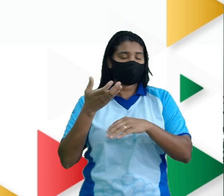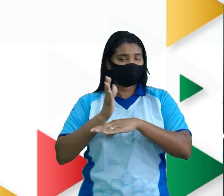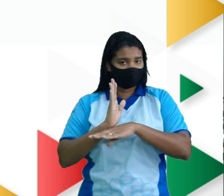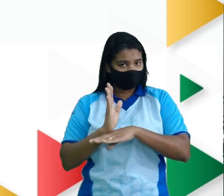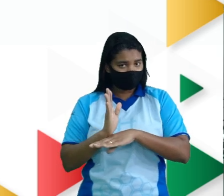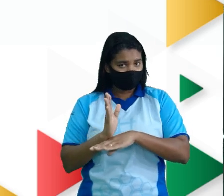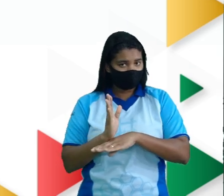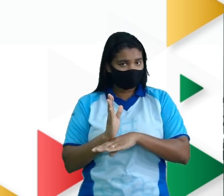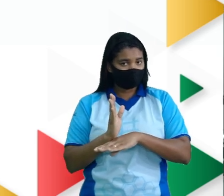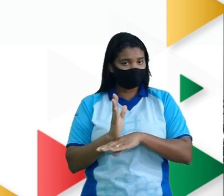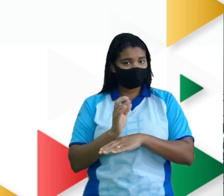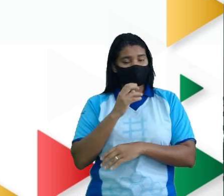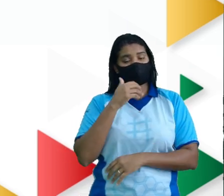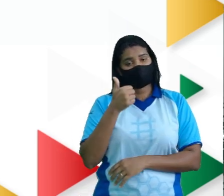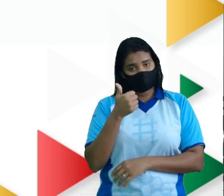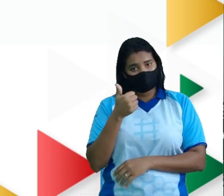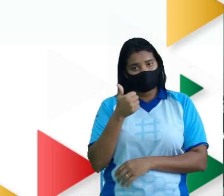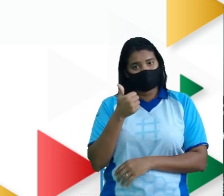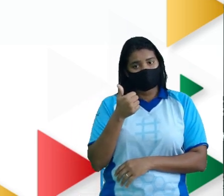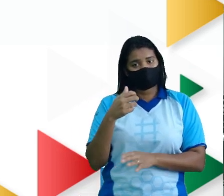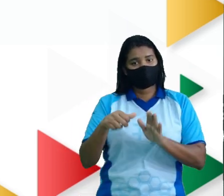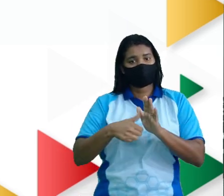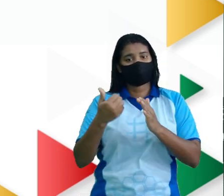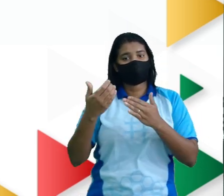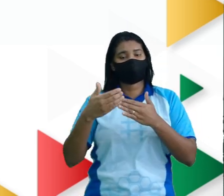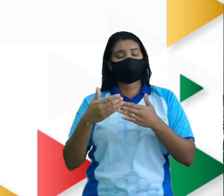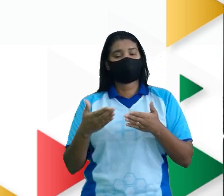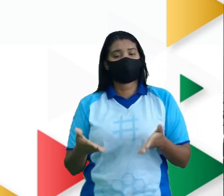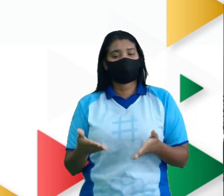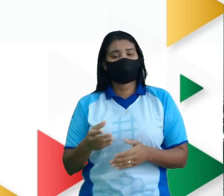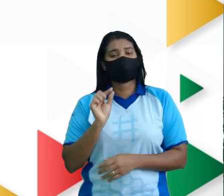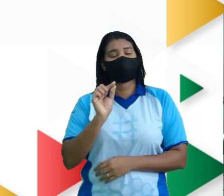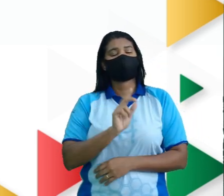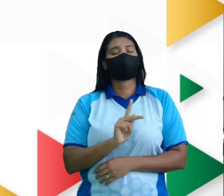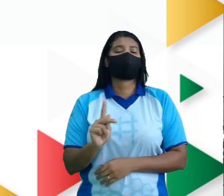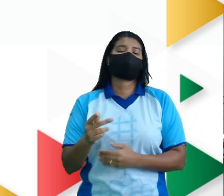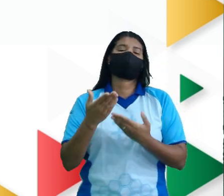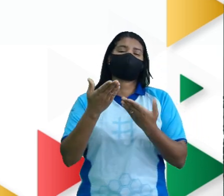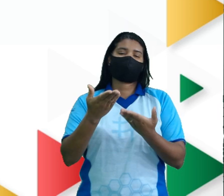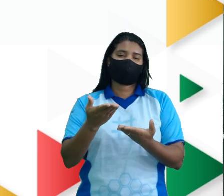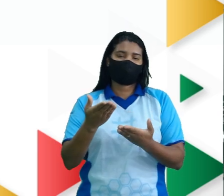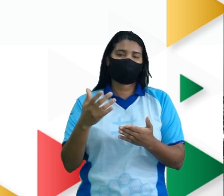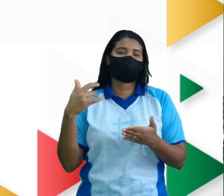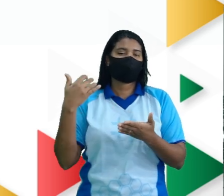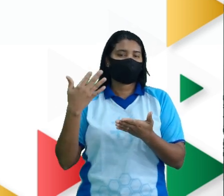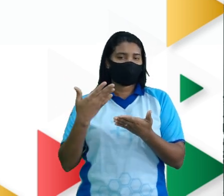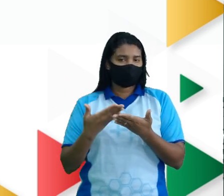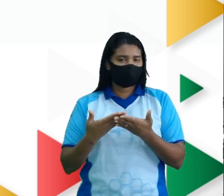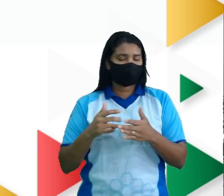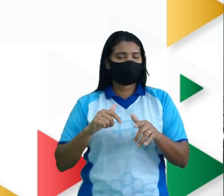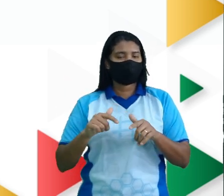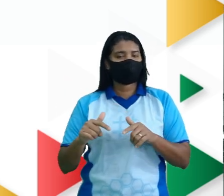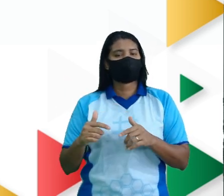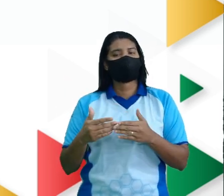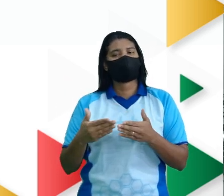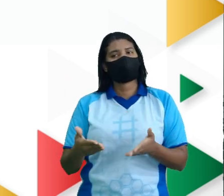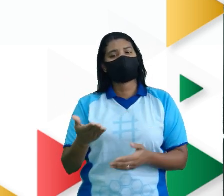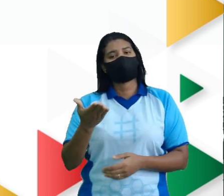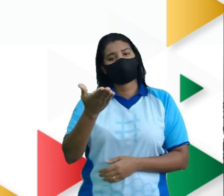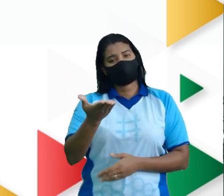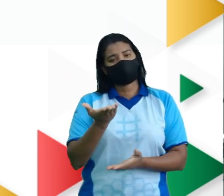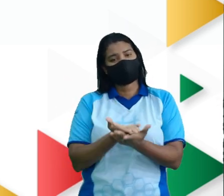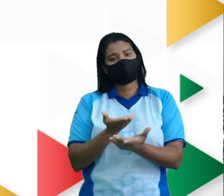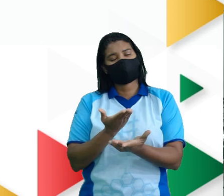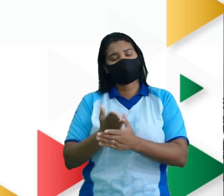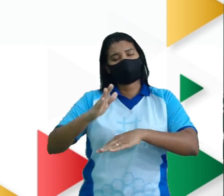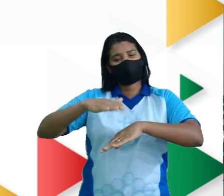para estar bem na primeira unidade, o que é que o professor pode fazer ao longo do trabalho? Né? Ele vai pedir para que você